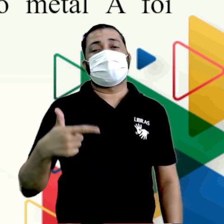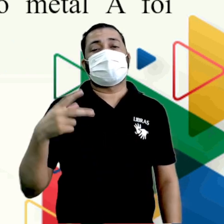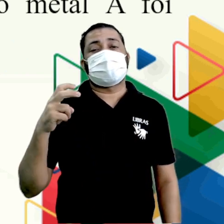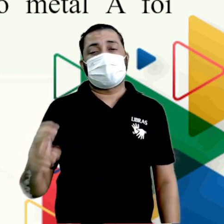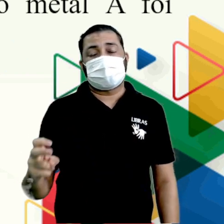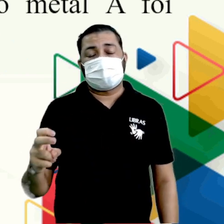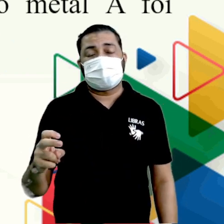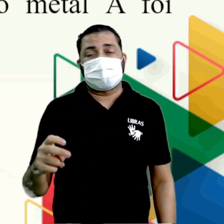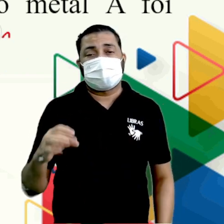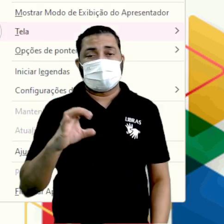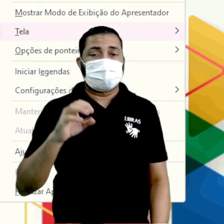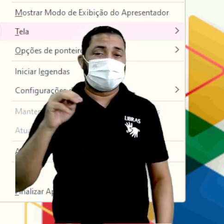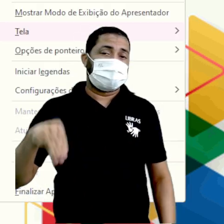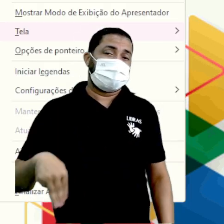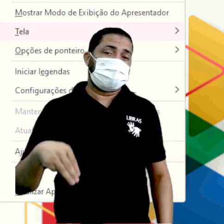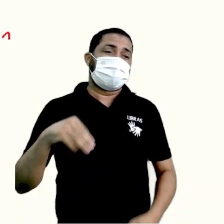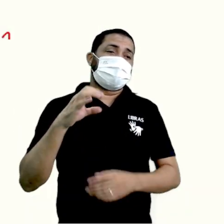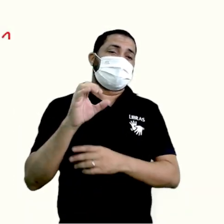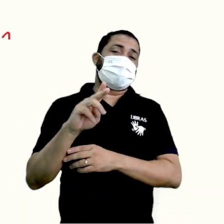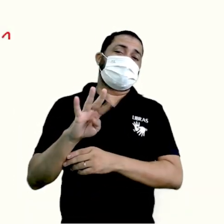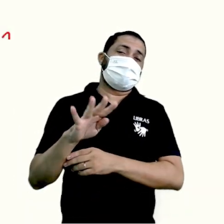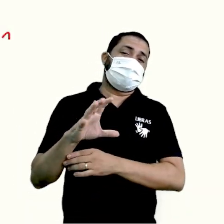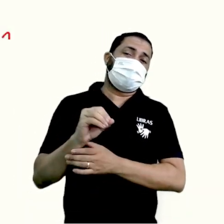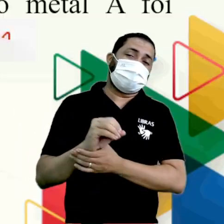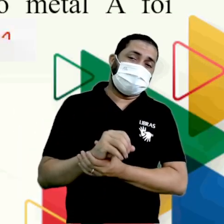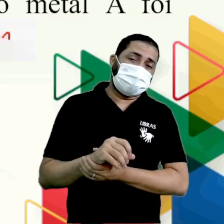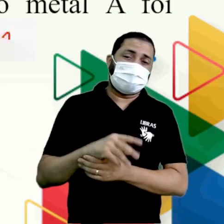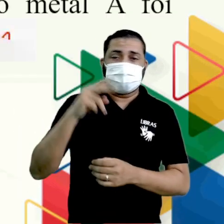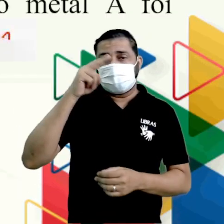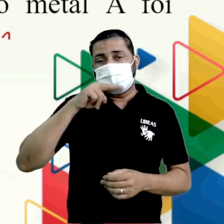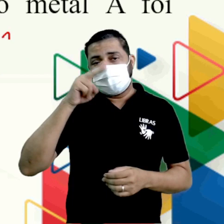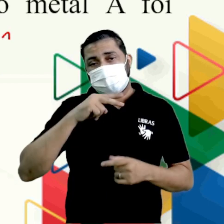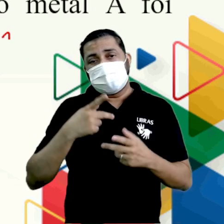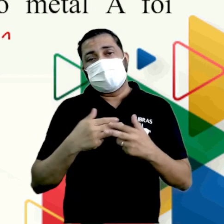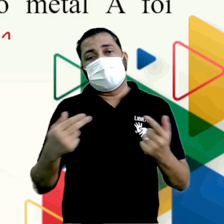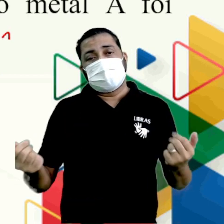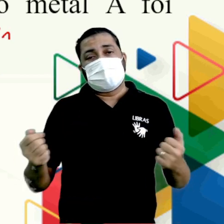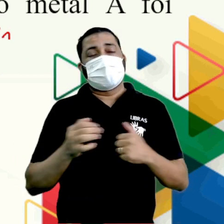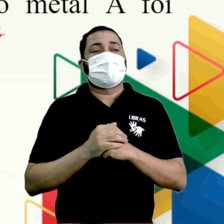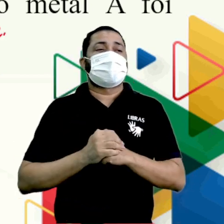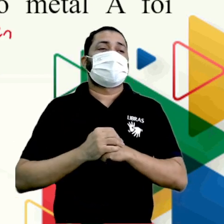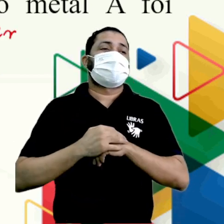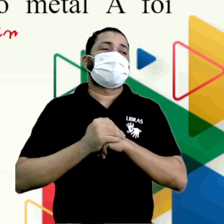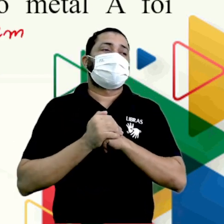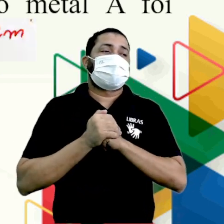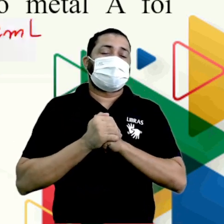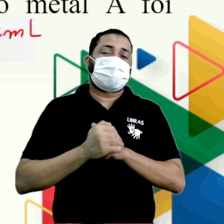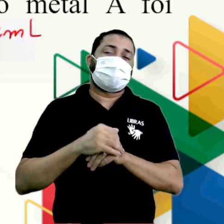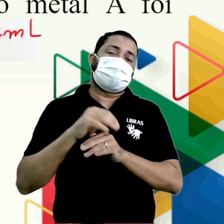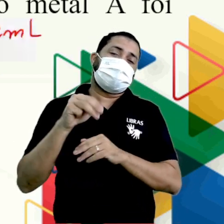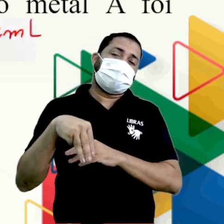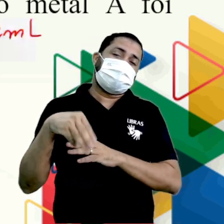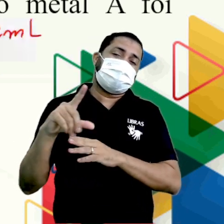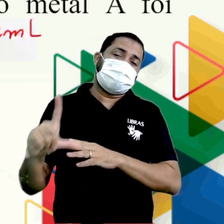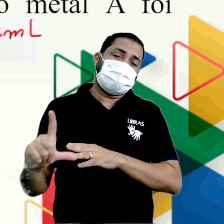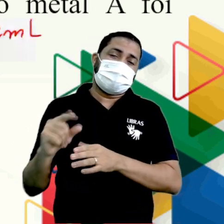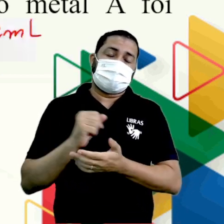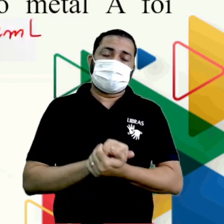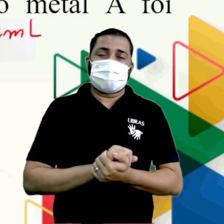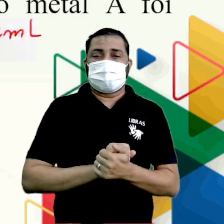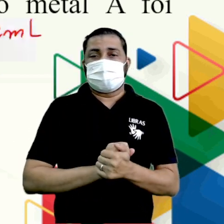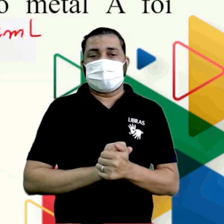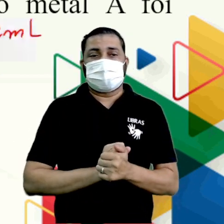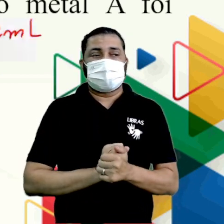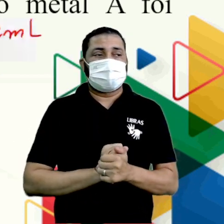125 centímetros cúbicos, que é a mesma coisa aí que a ml, né?